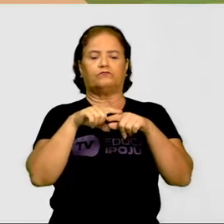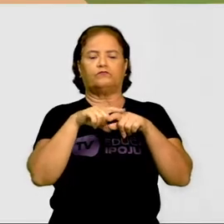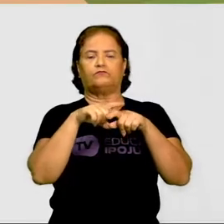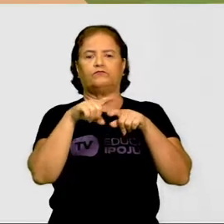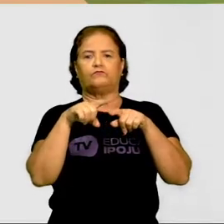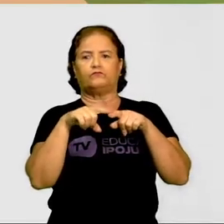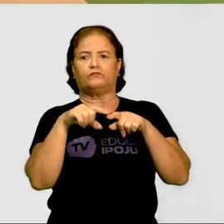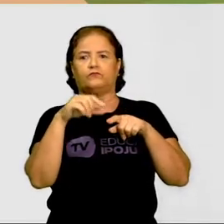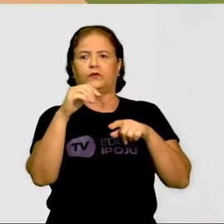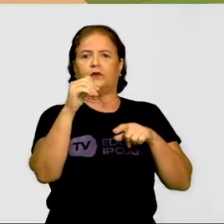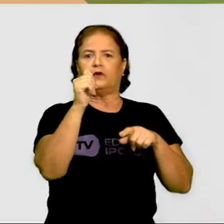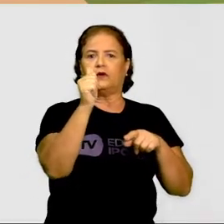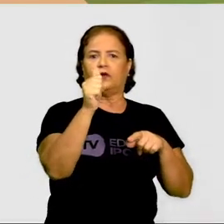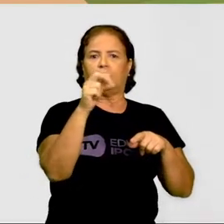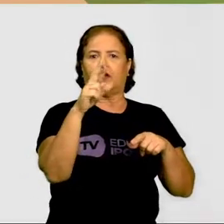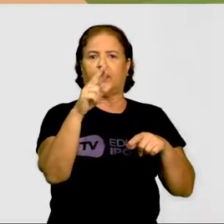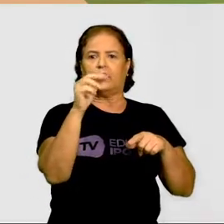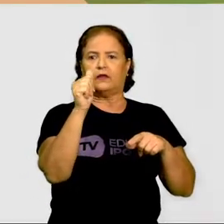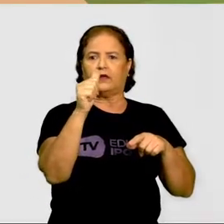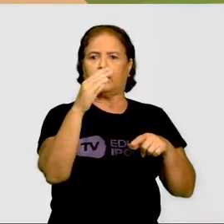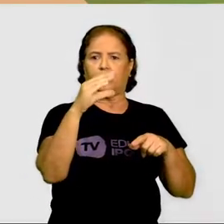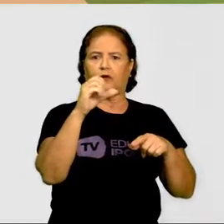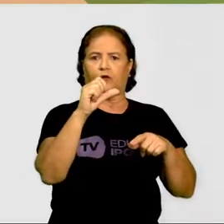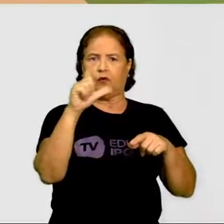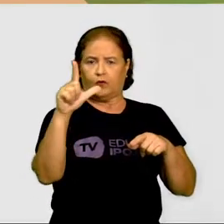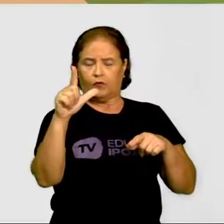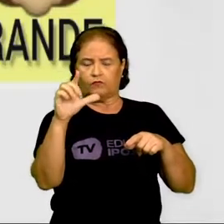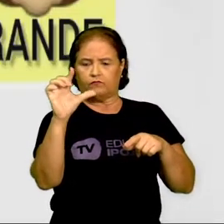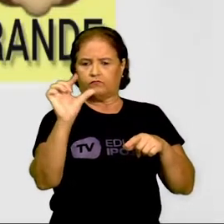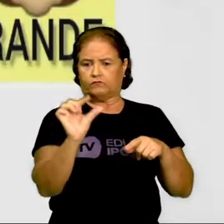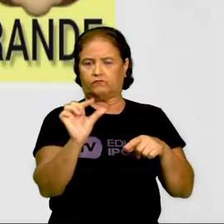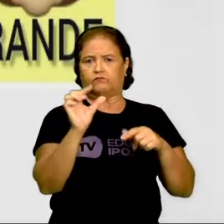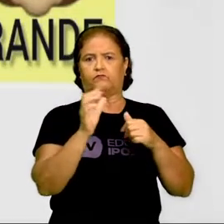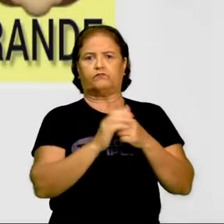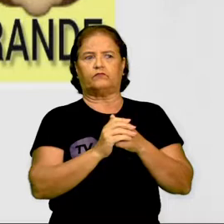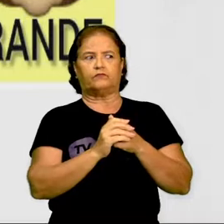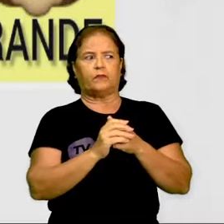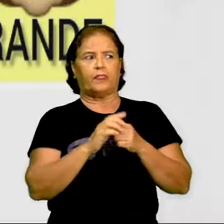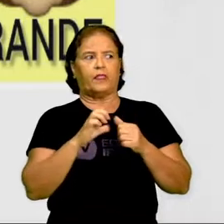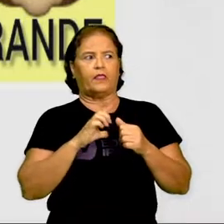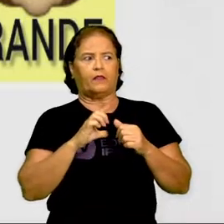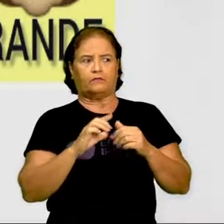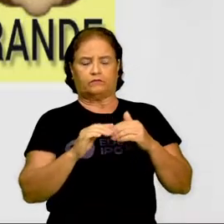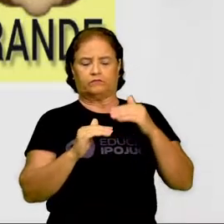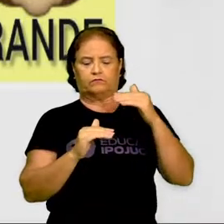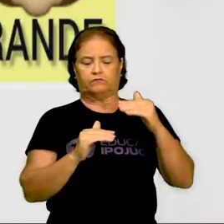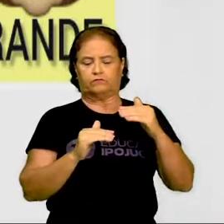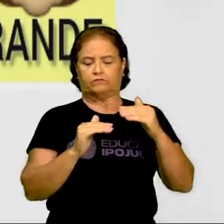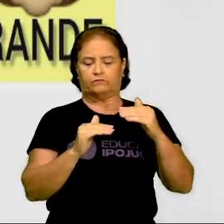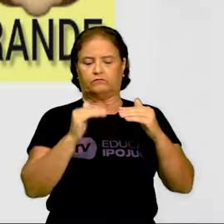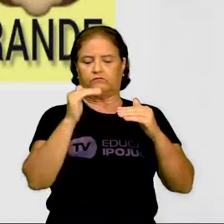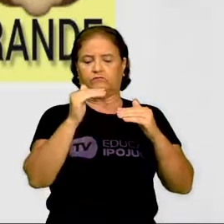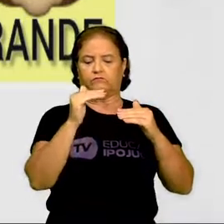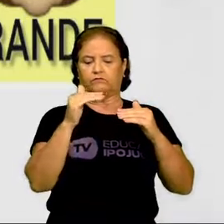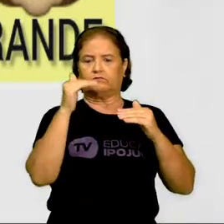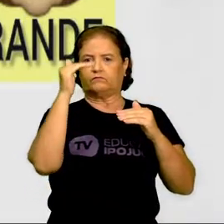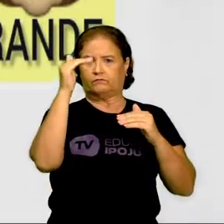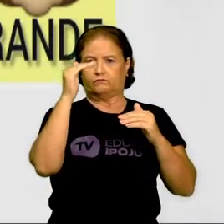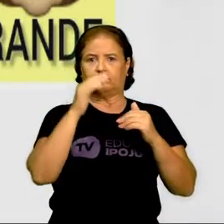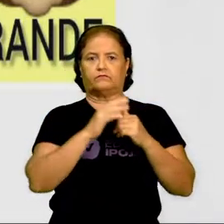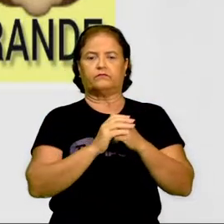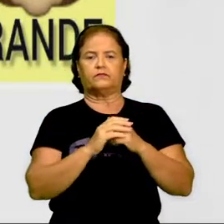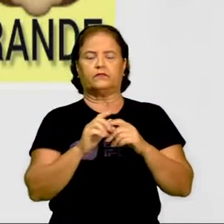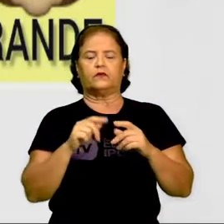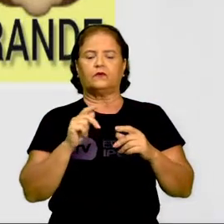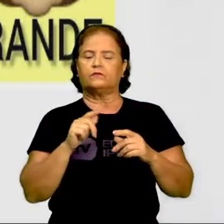grande, médio e pequeno. Bom, dando sequência, né,